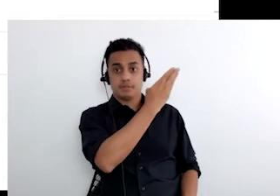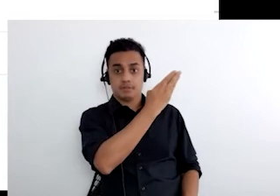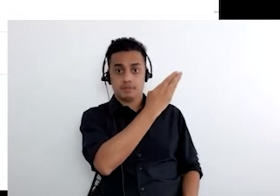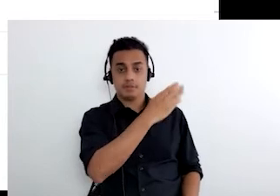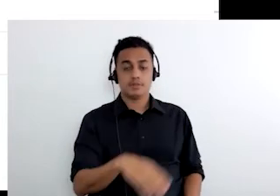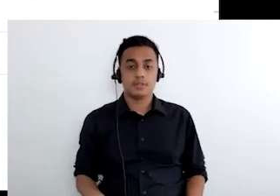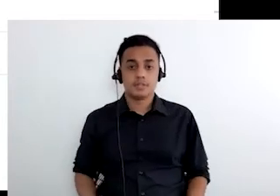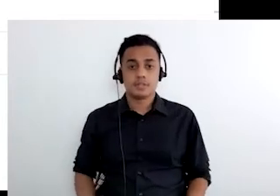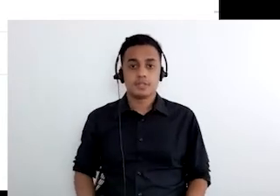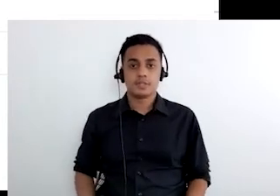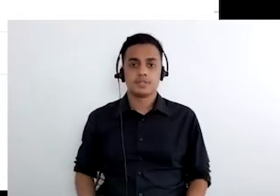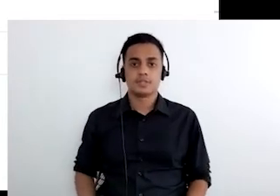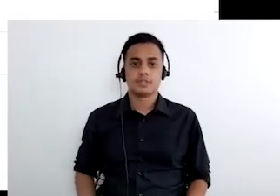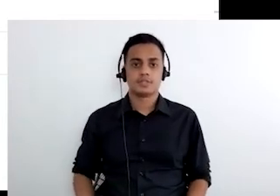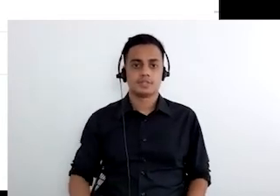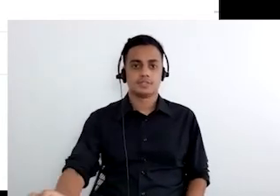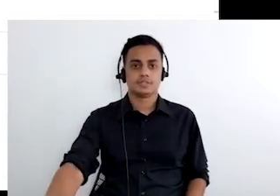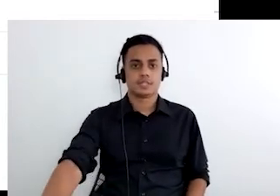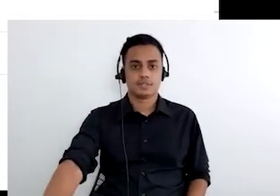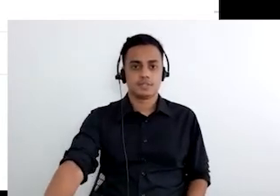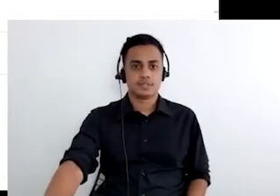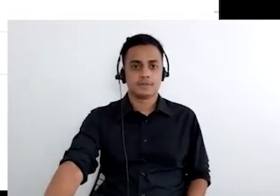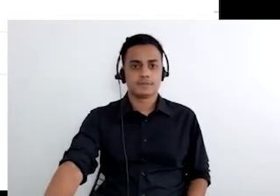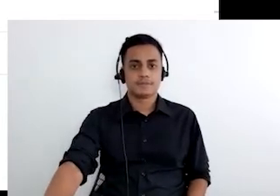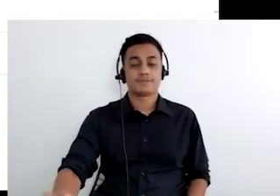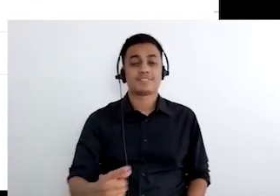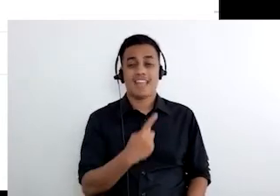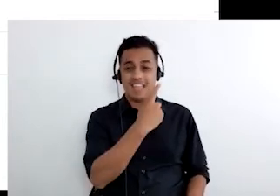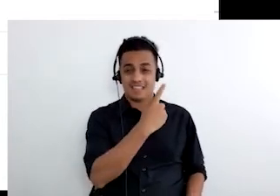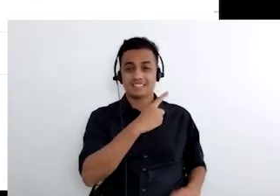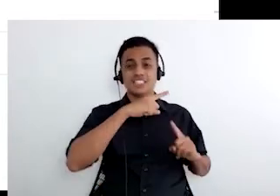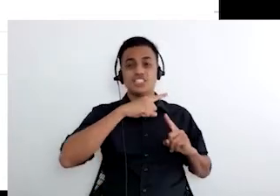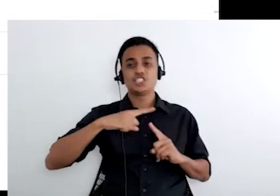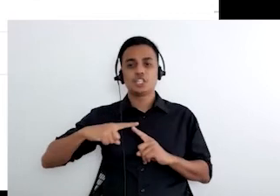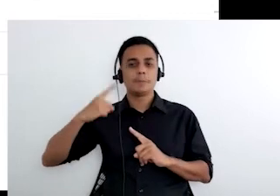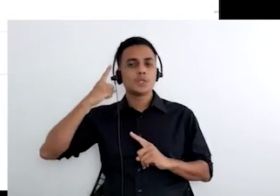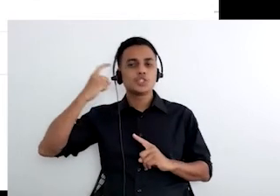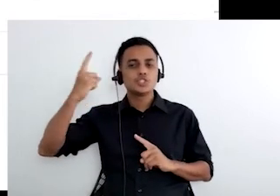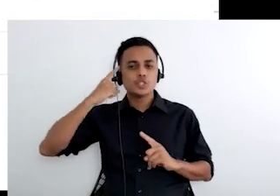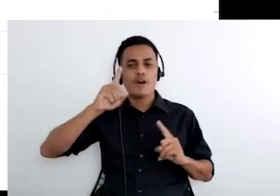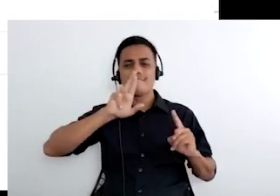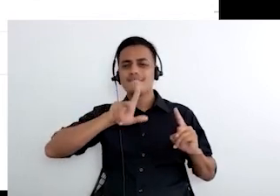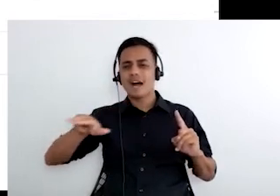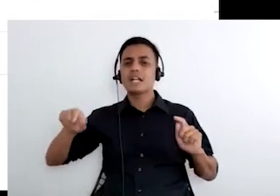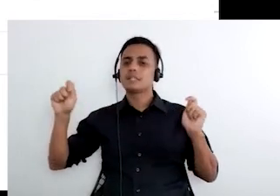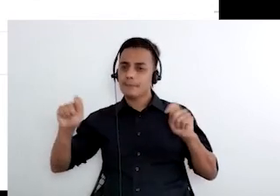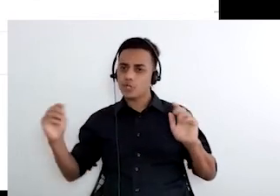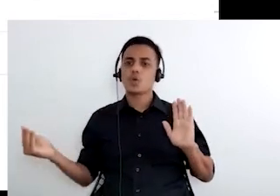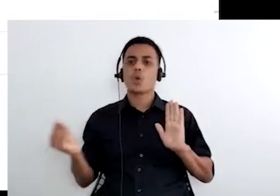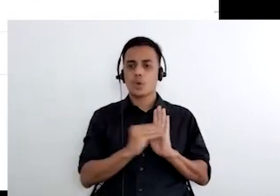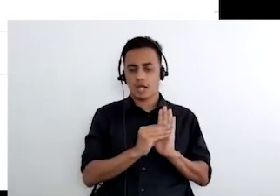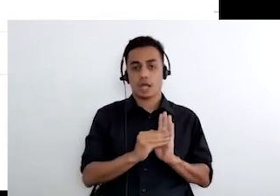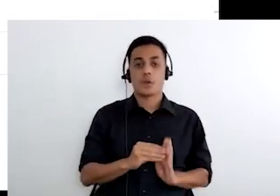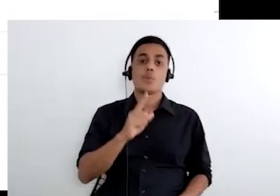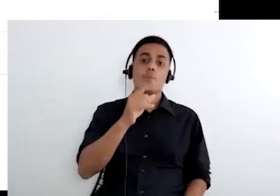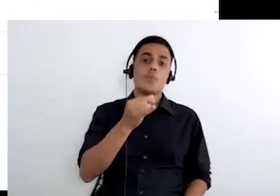E o próprio Sonic Pi traz diversos tipos de sons diferentes para a gente colocar na nossa apresentação. E um deles é esse